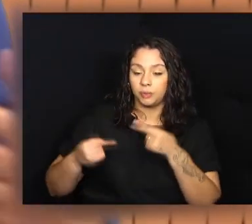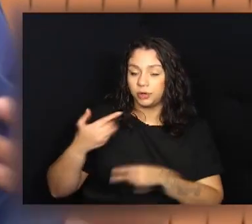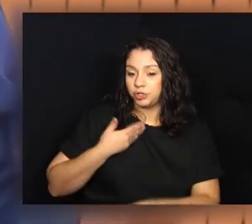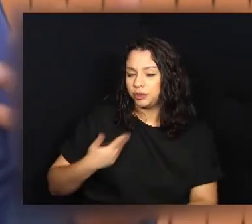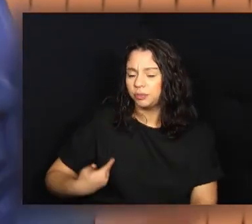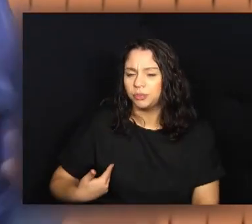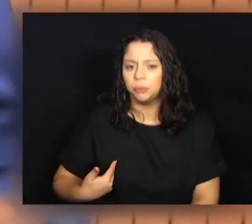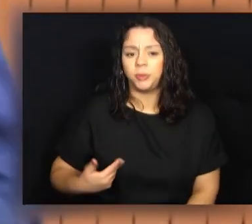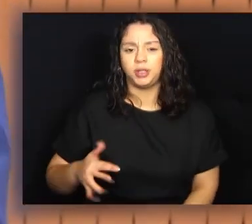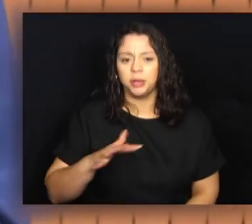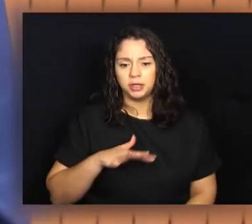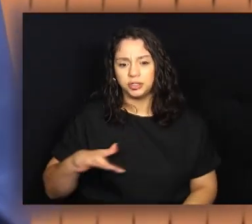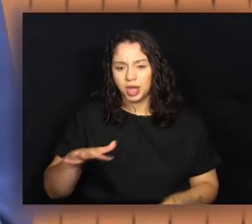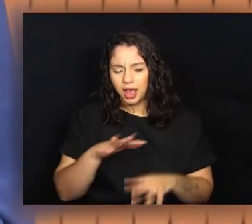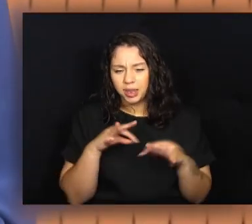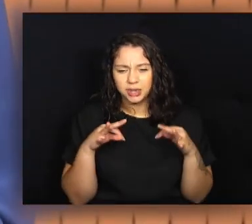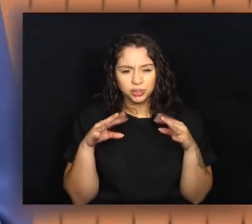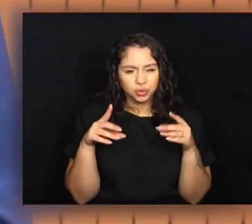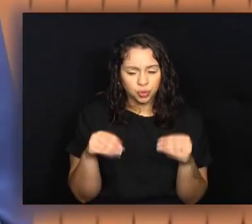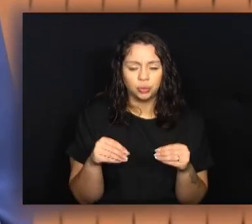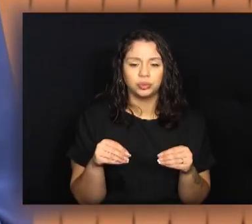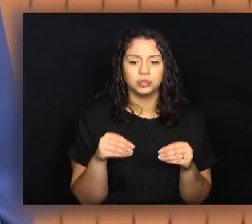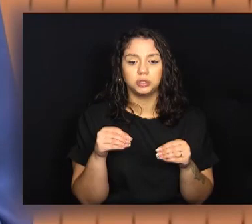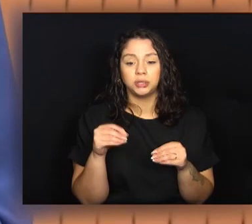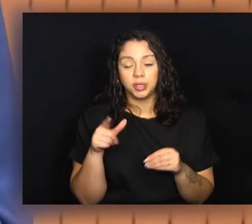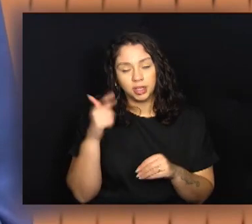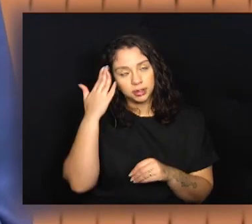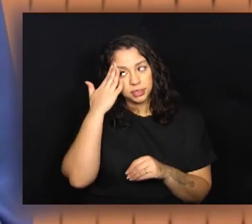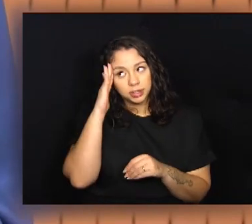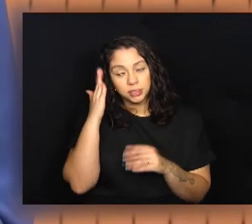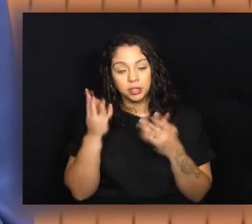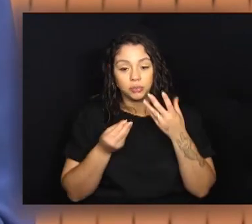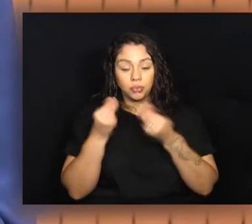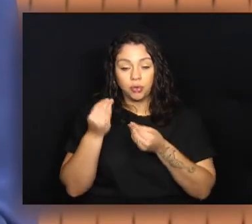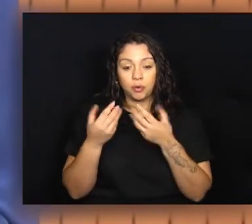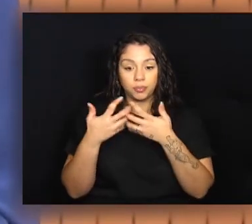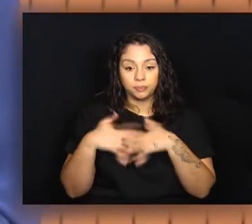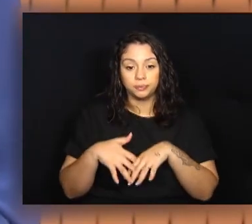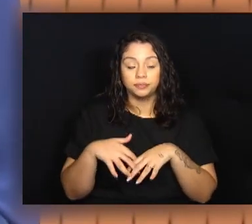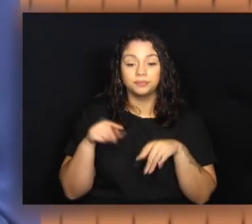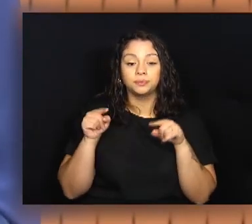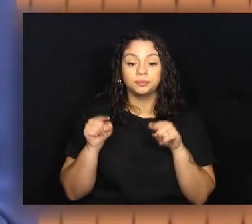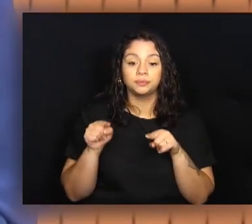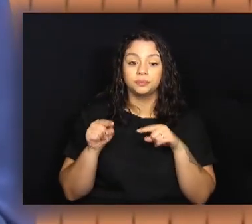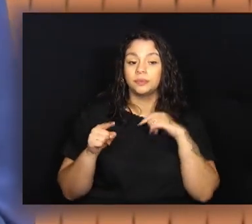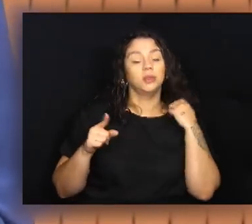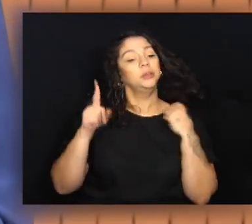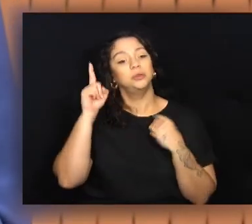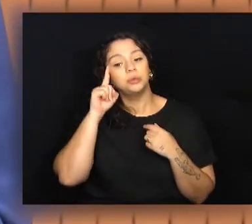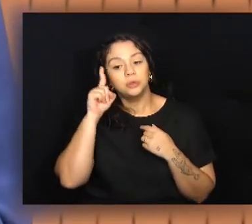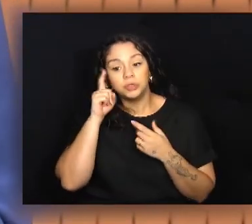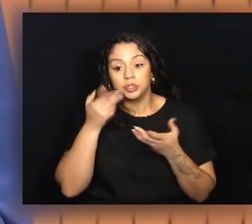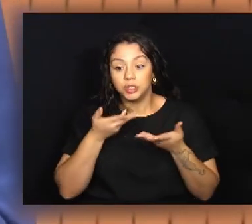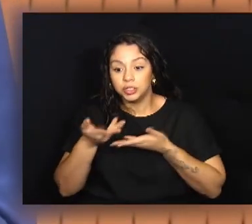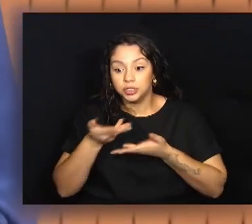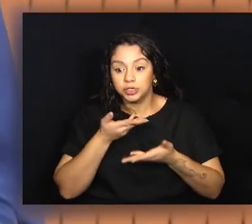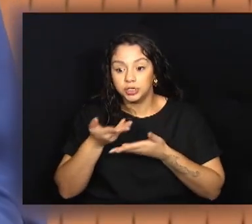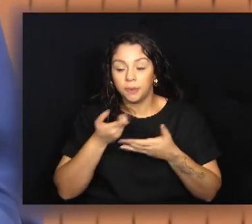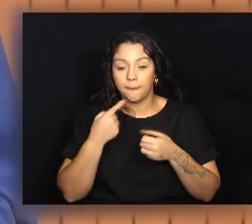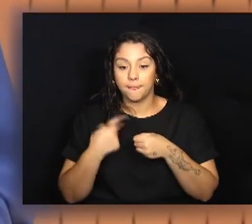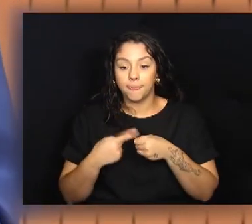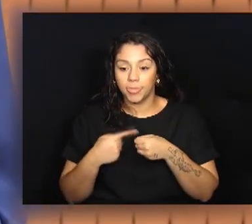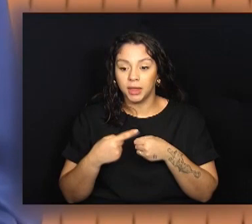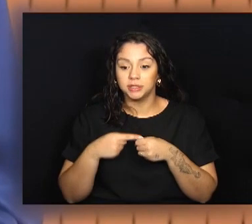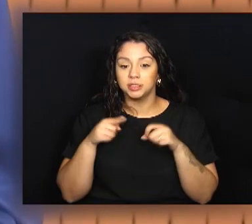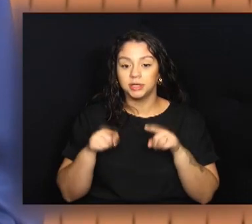as áreas um pouco desse entendimento, dessa compreensão, eu acho que no dia a dia da cidade a